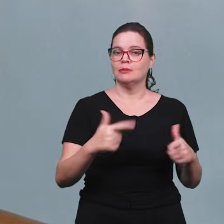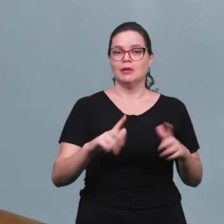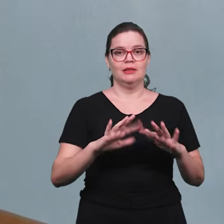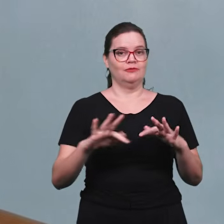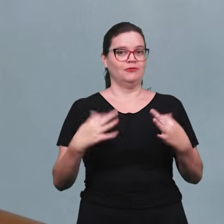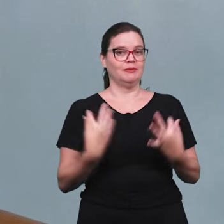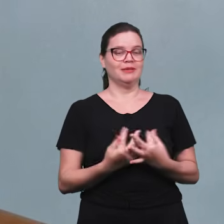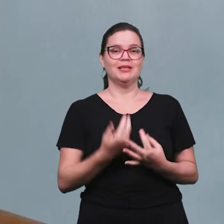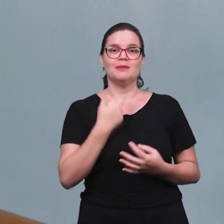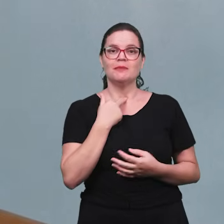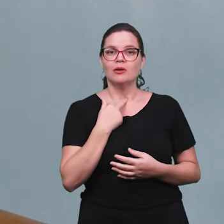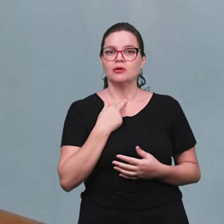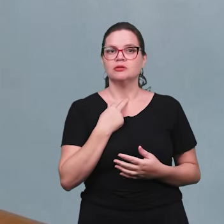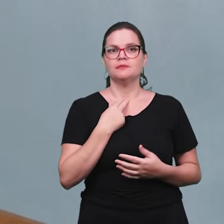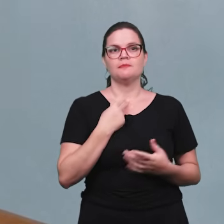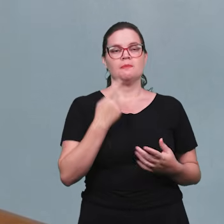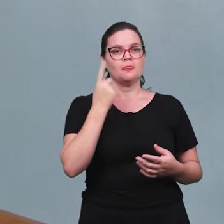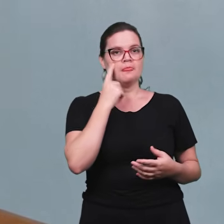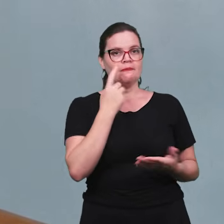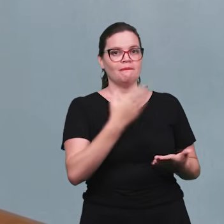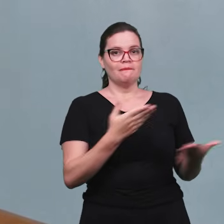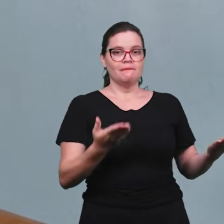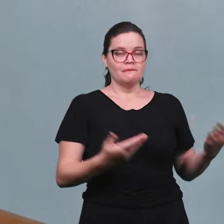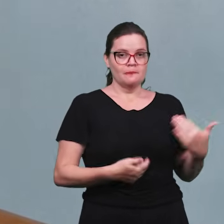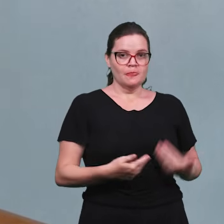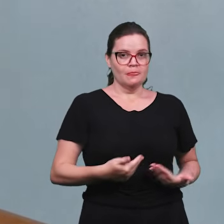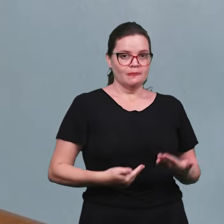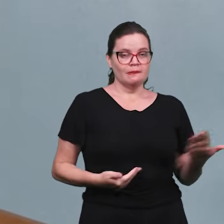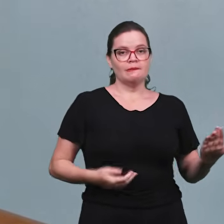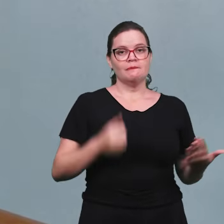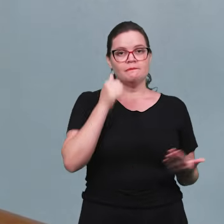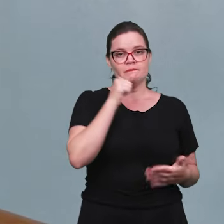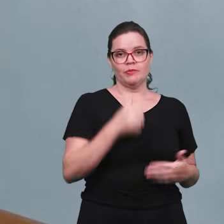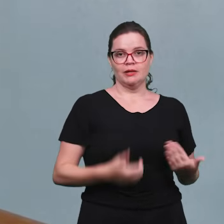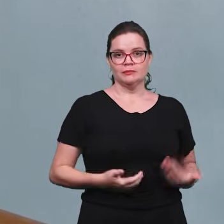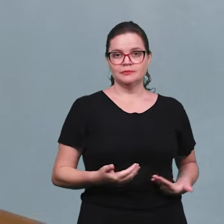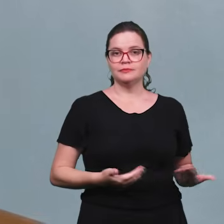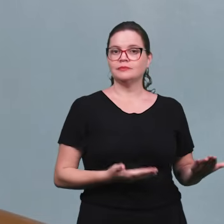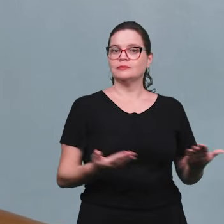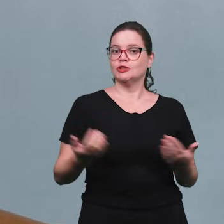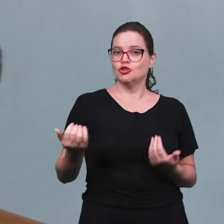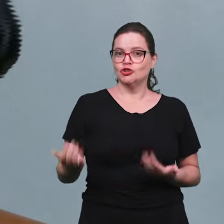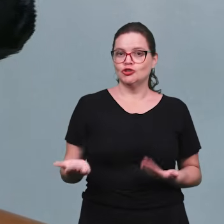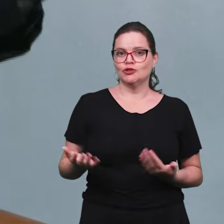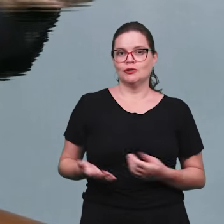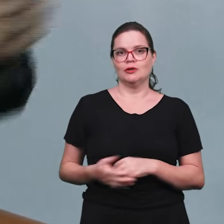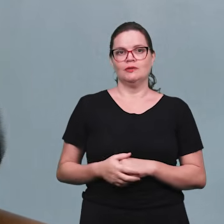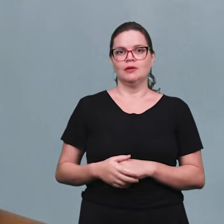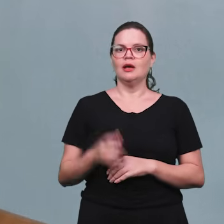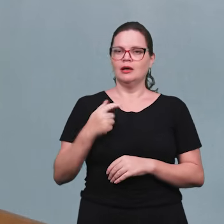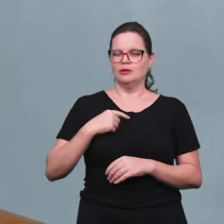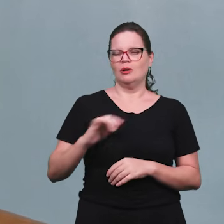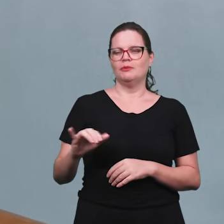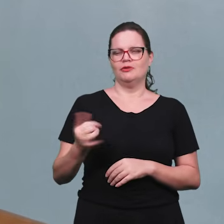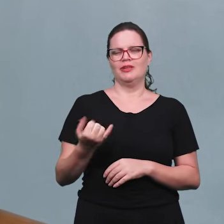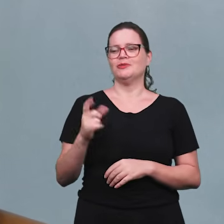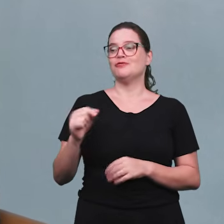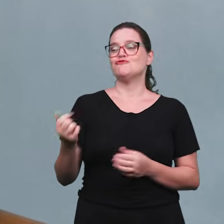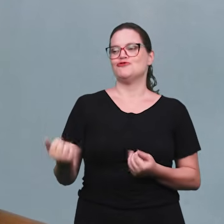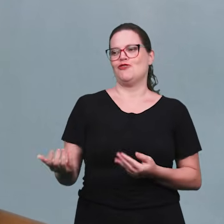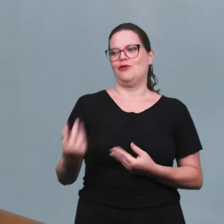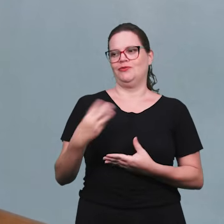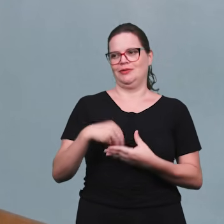a família não está presente. Aí você precisa, os irmãos, as irmãs, os jovens. Estou usando muito isso na igreja, sabe?